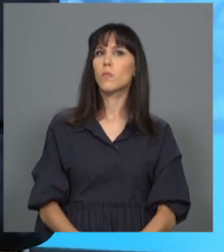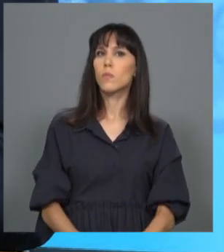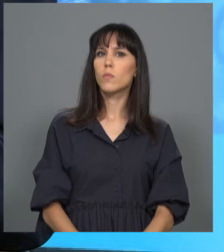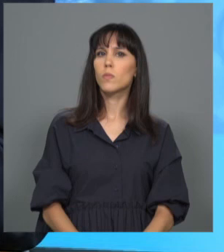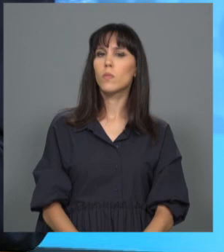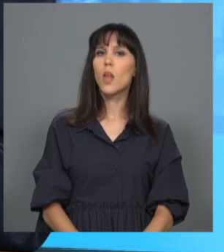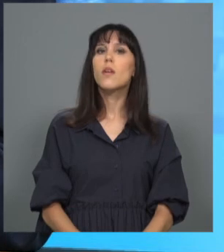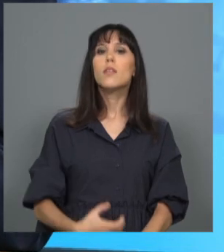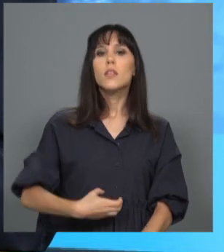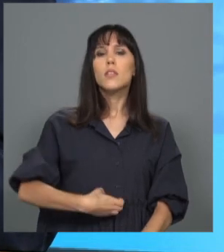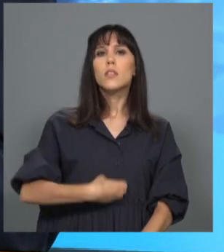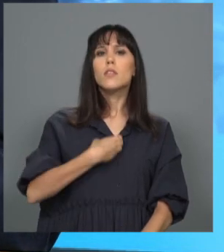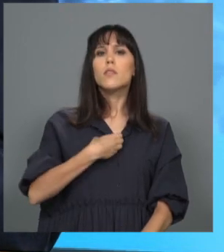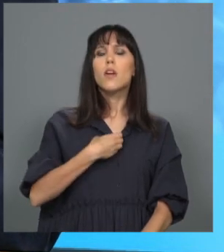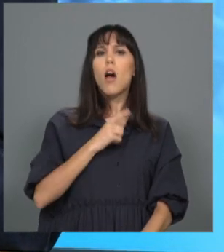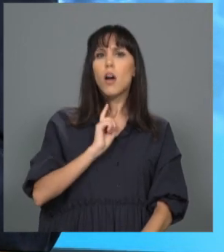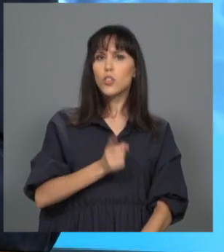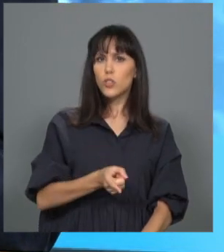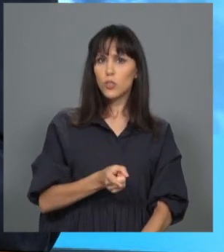O que é que significa, então,